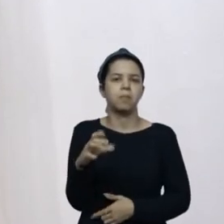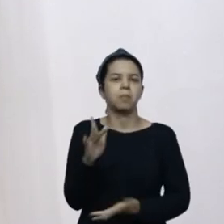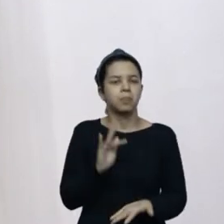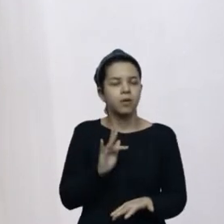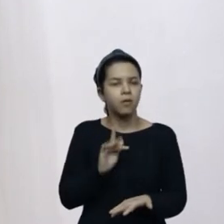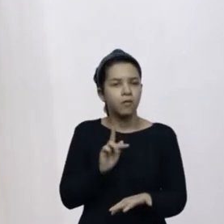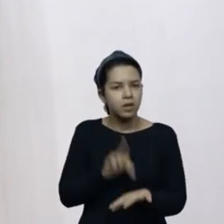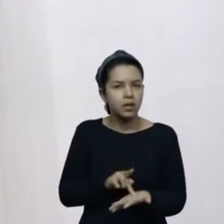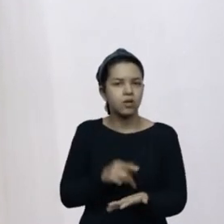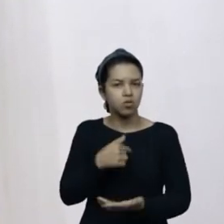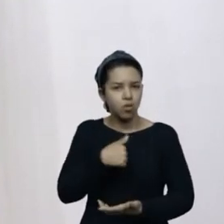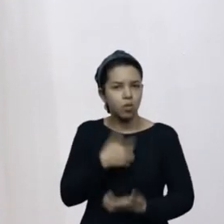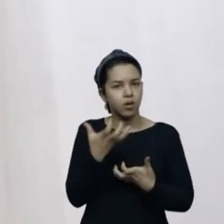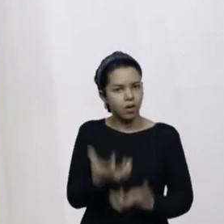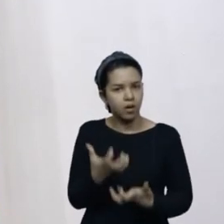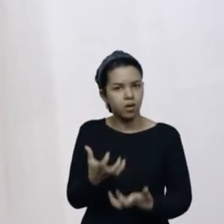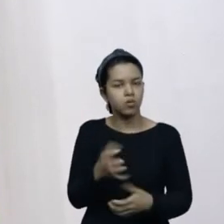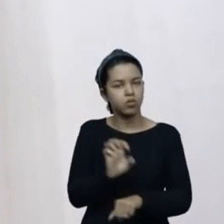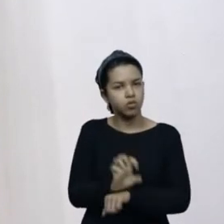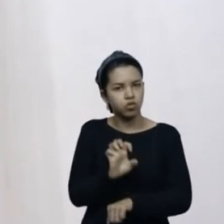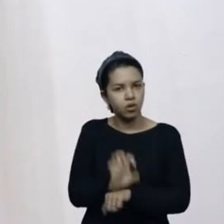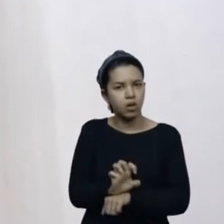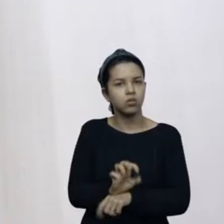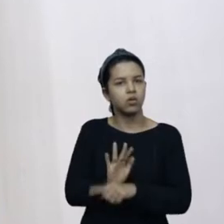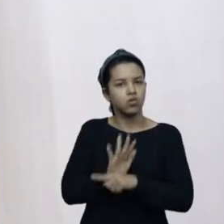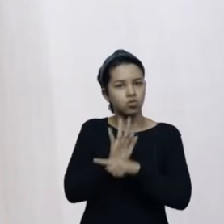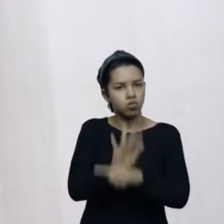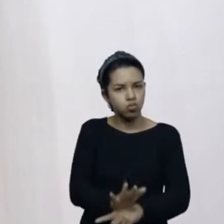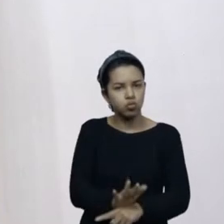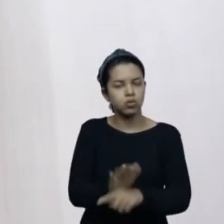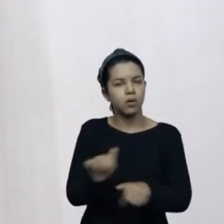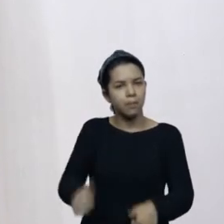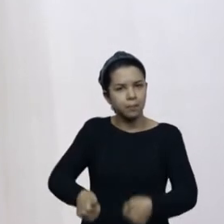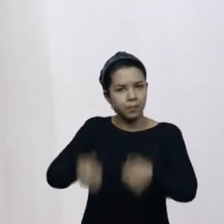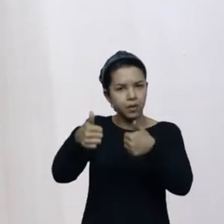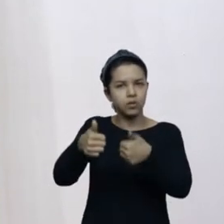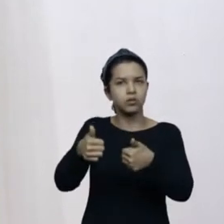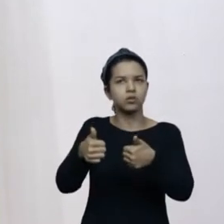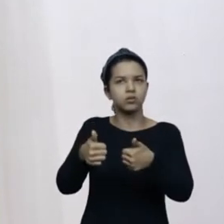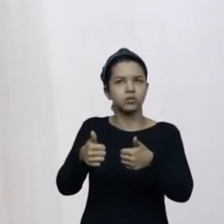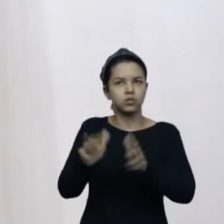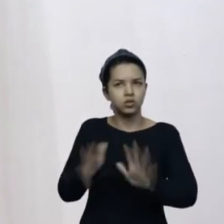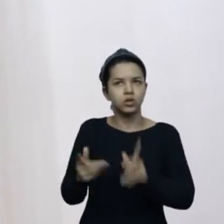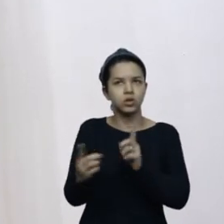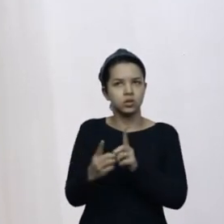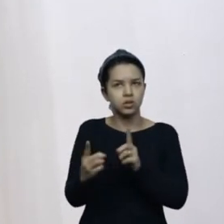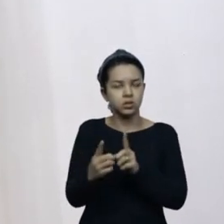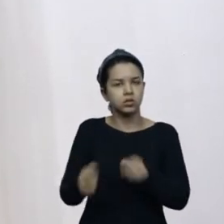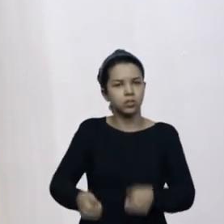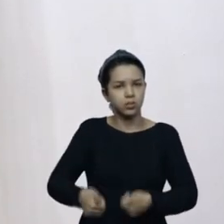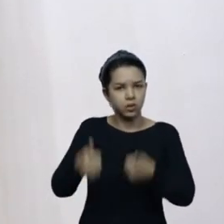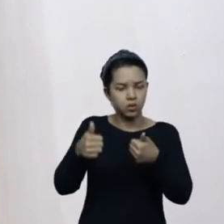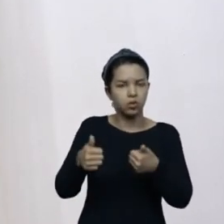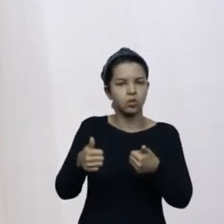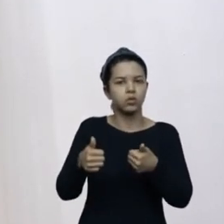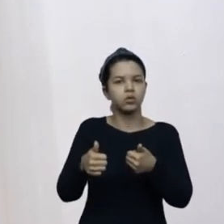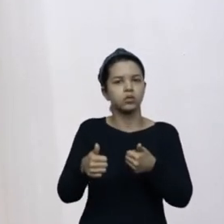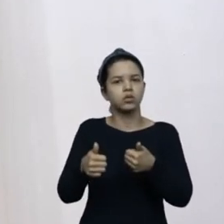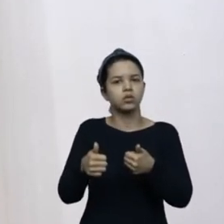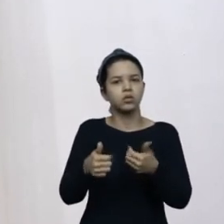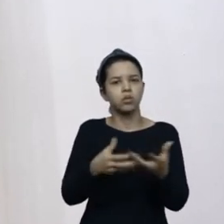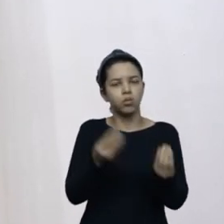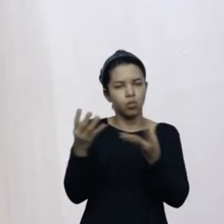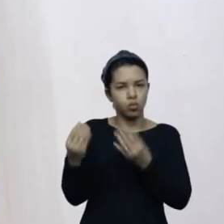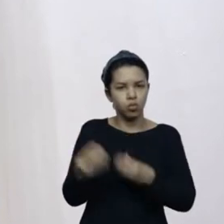Estado possa atender sempre melhor, e já atende muito melhor do que a média dos estados brasileiros,